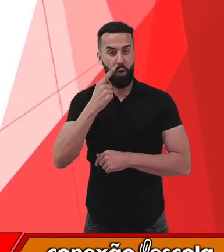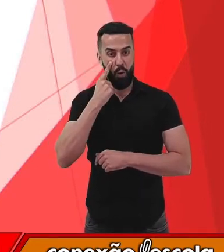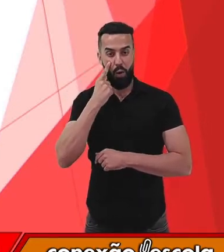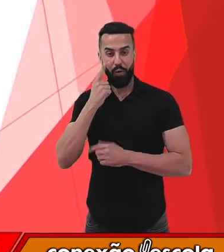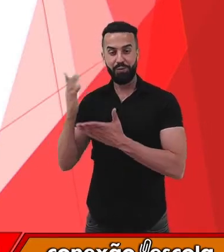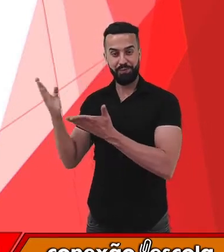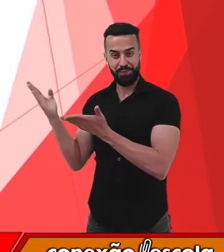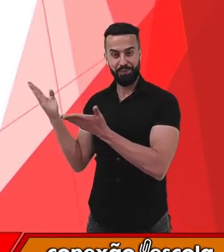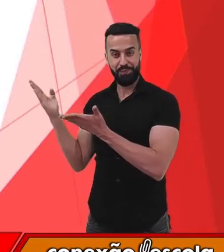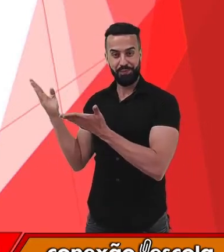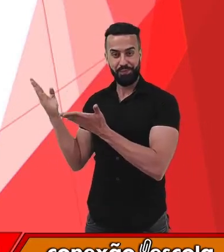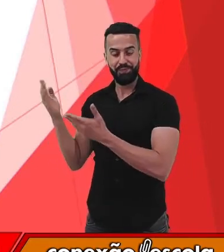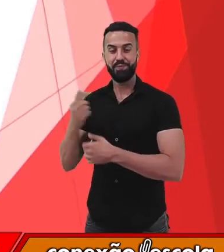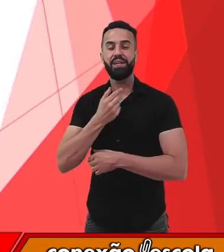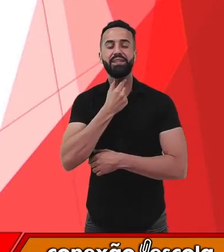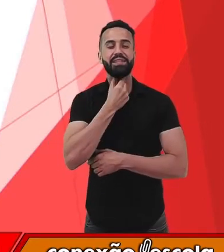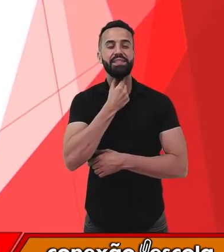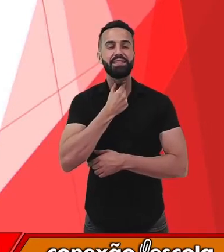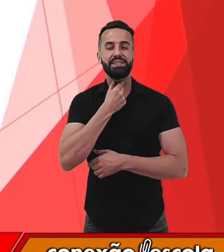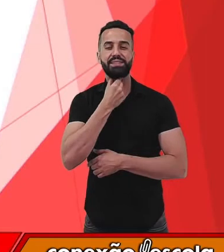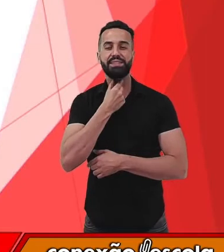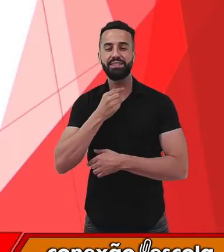laringe,